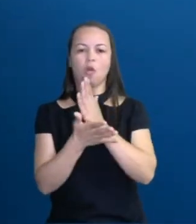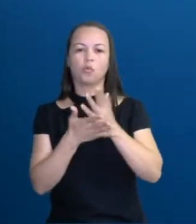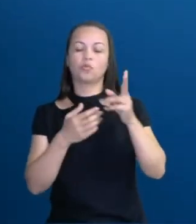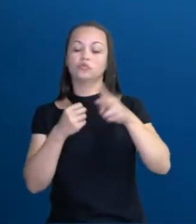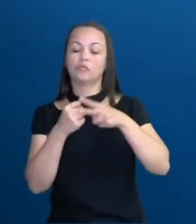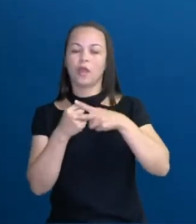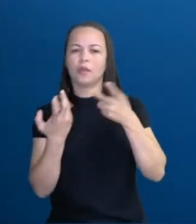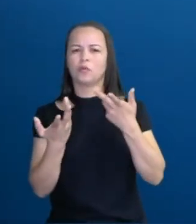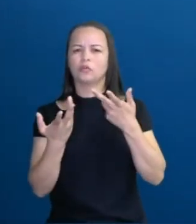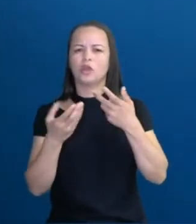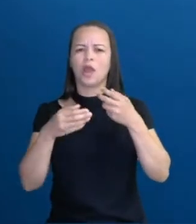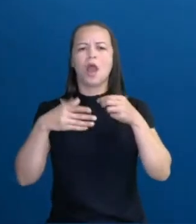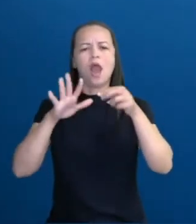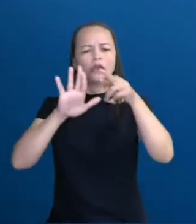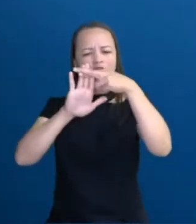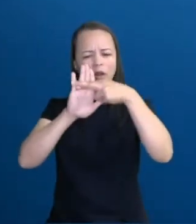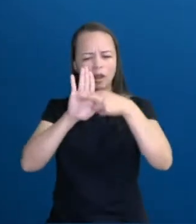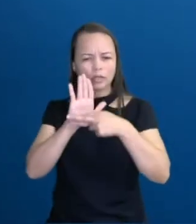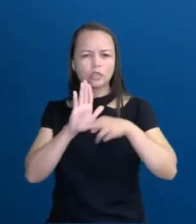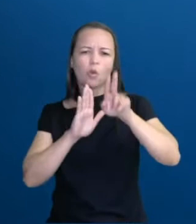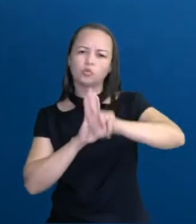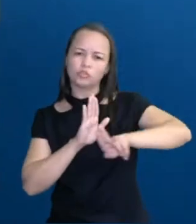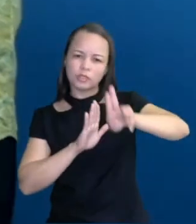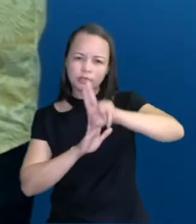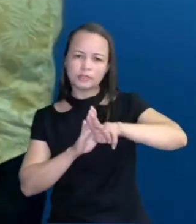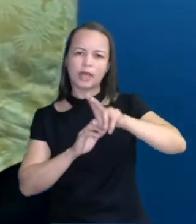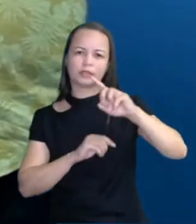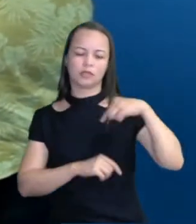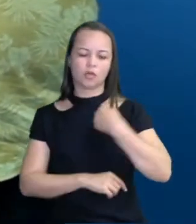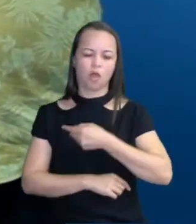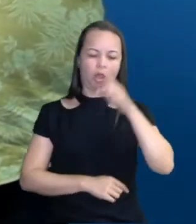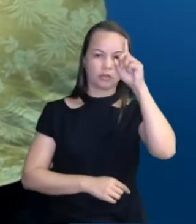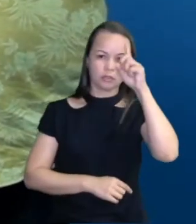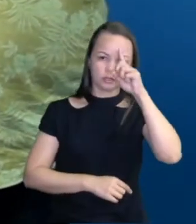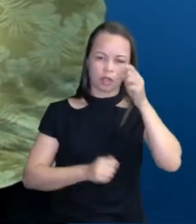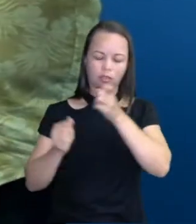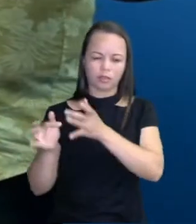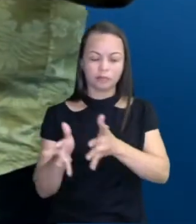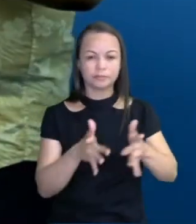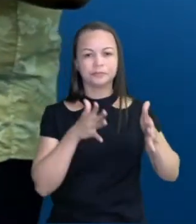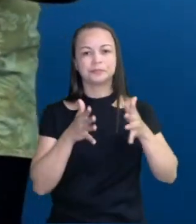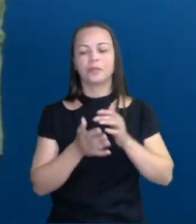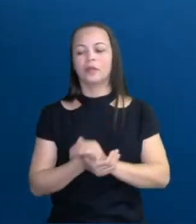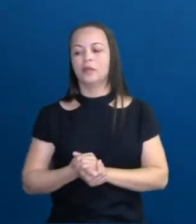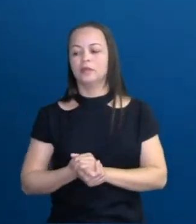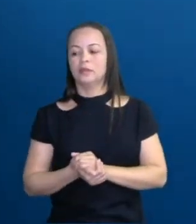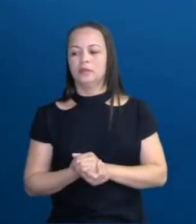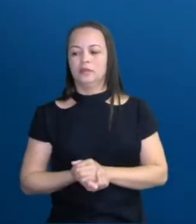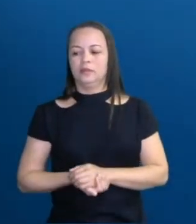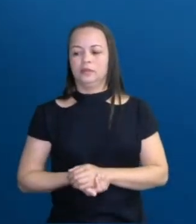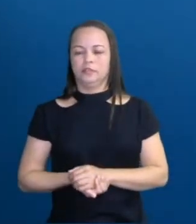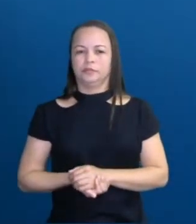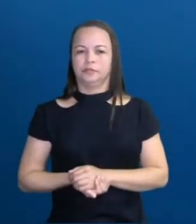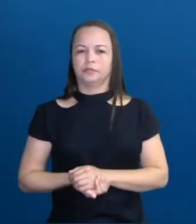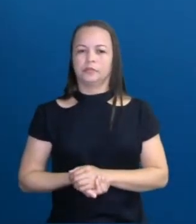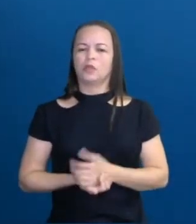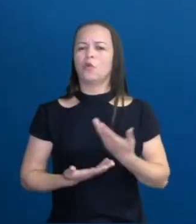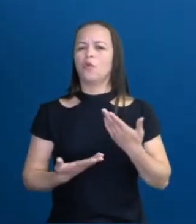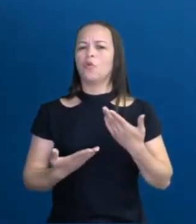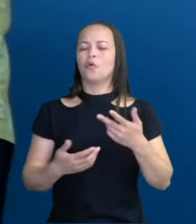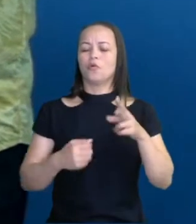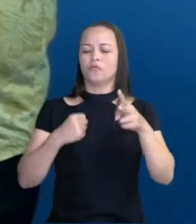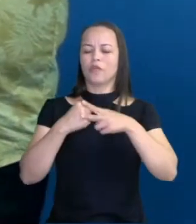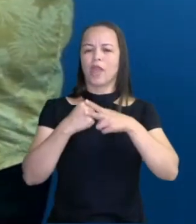verbos as regras que são mais utilizadas no dia a dia e são mais recorrentes Então vamos lá o